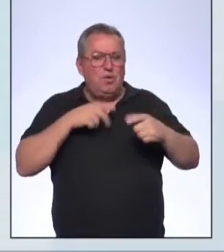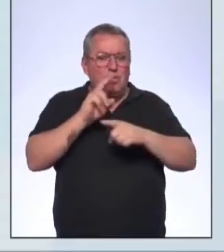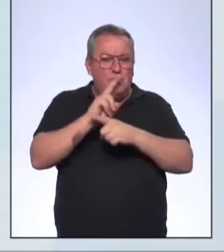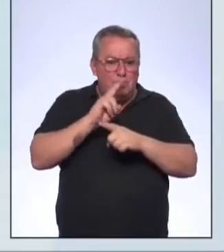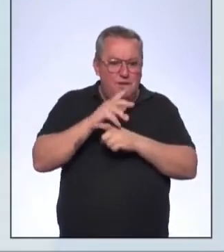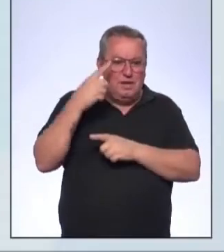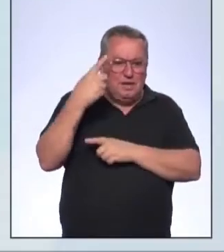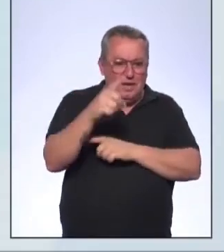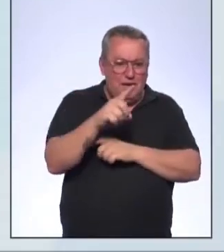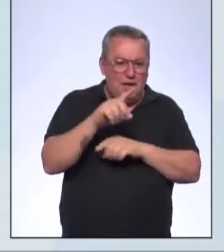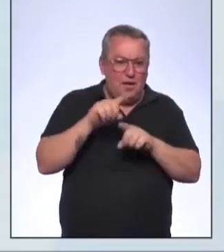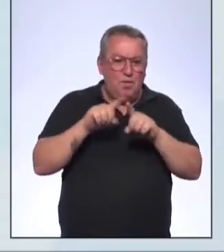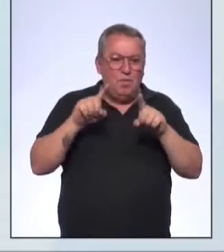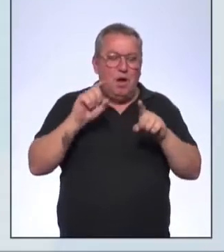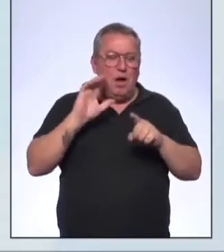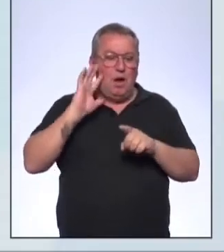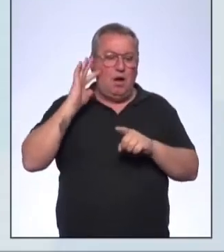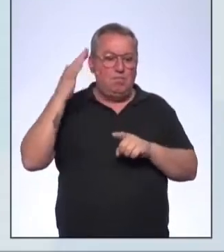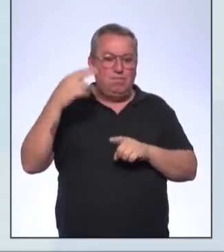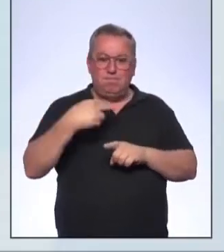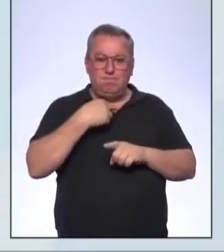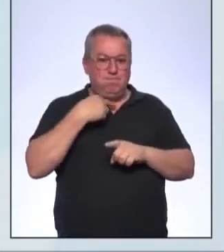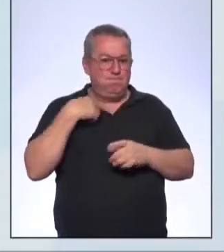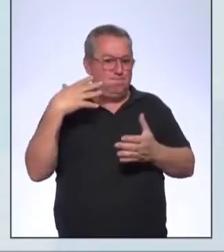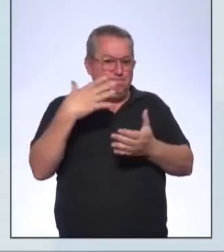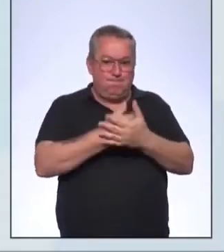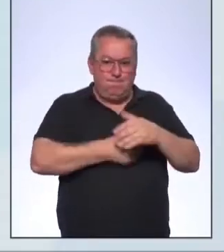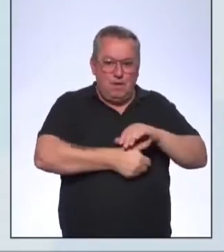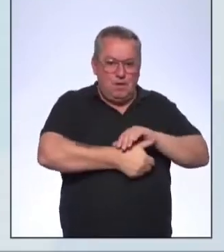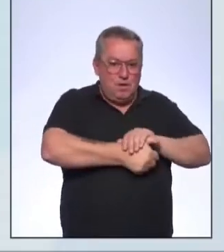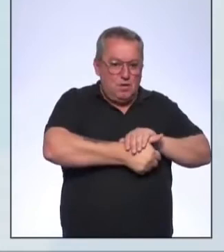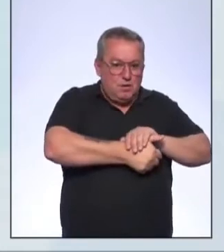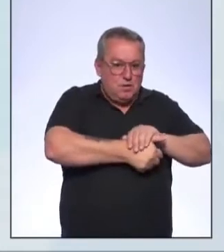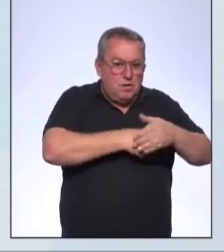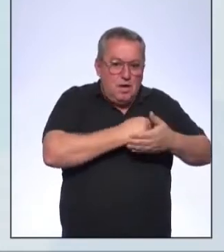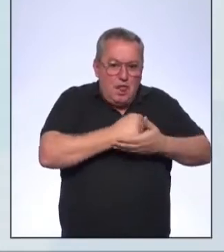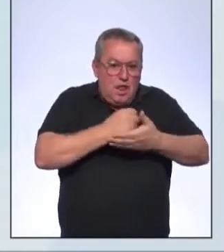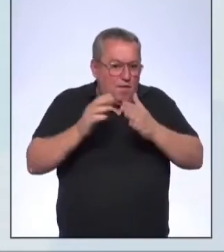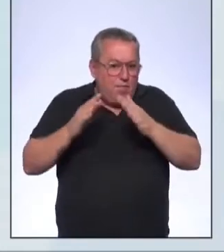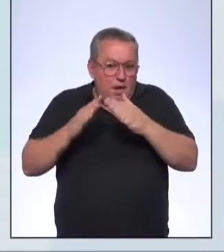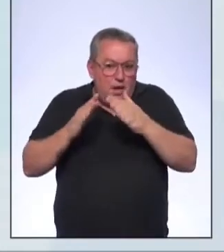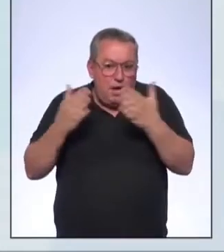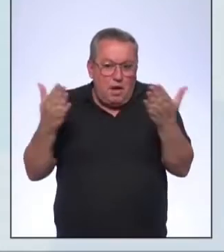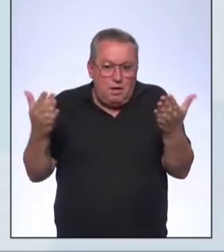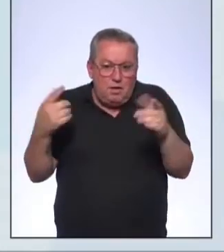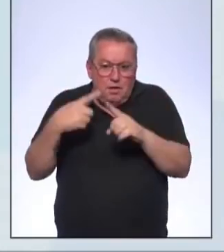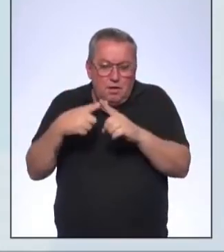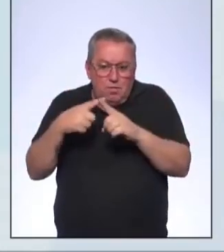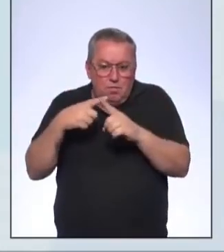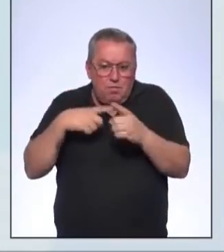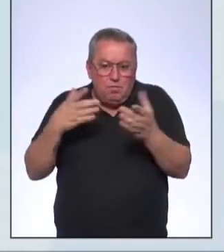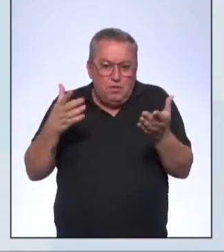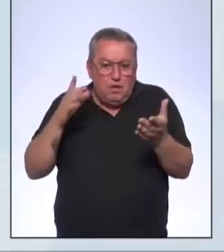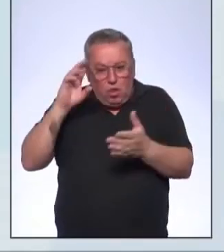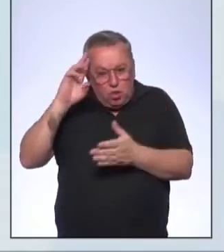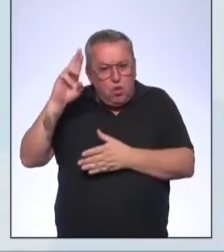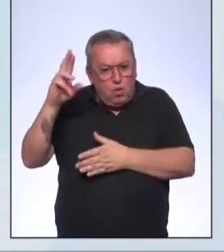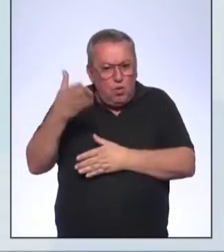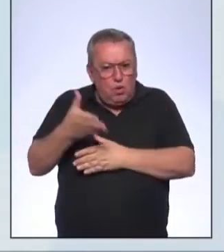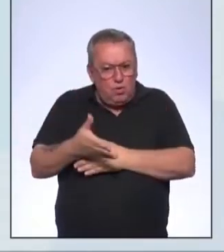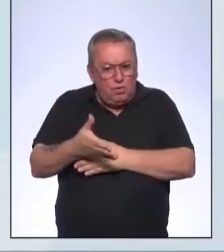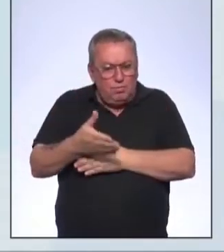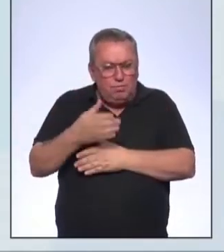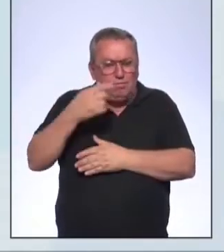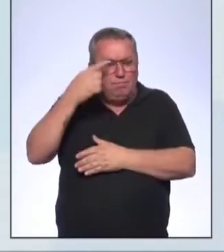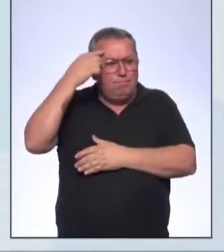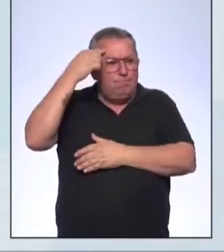é Mas acontece que ele não pode pegar uma tartaruga ele vai para casa Afinal ela pode ter dono Clara